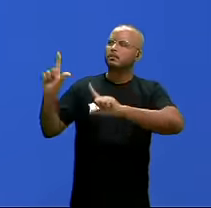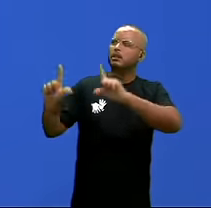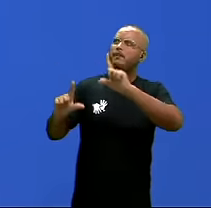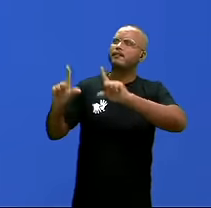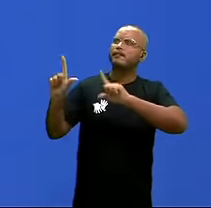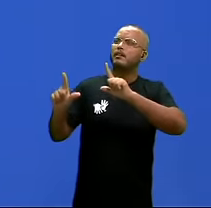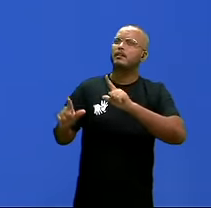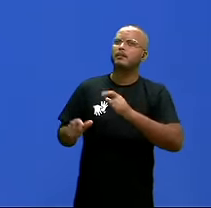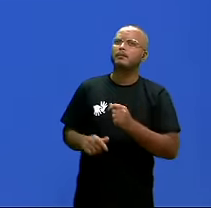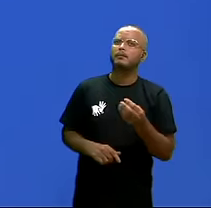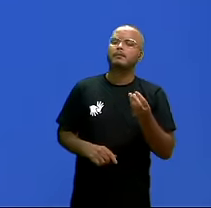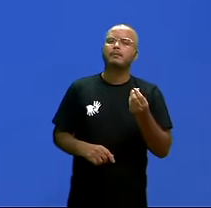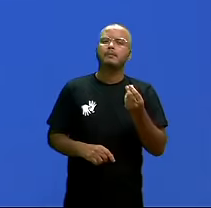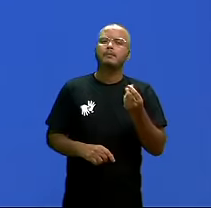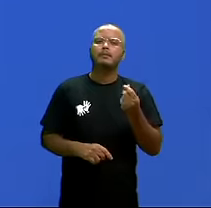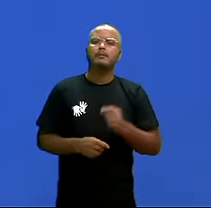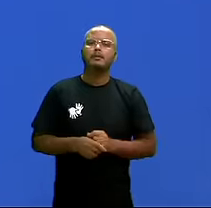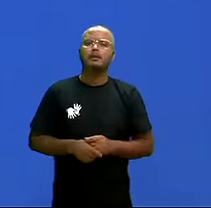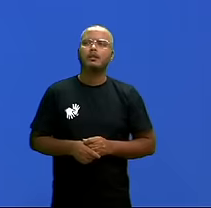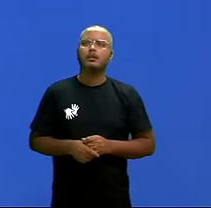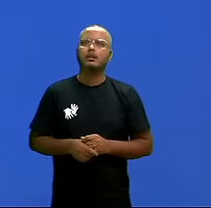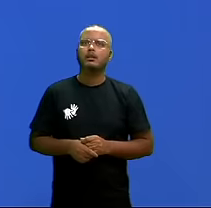assim, batatinha frita, 1, 2, 3, 7.